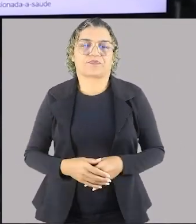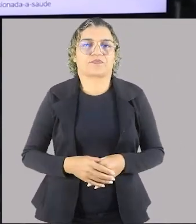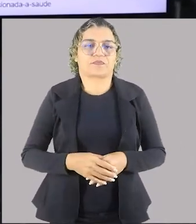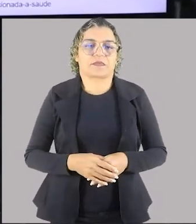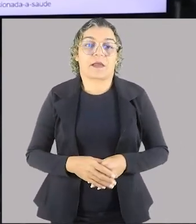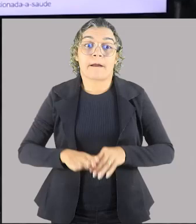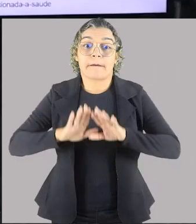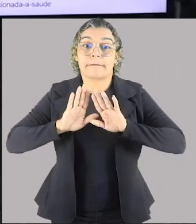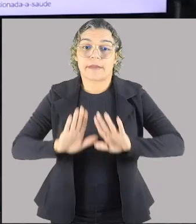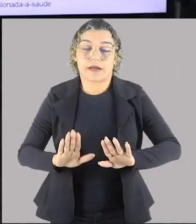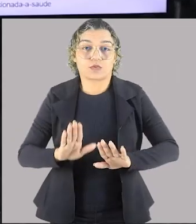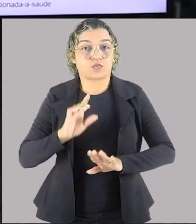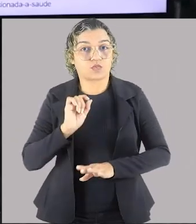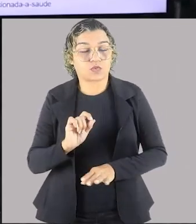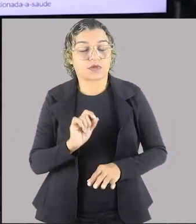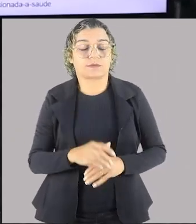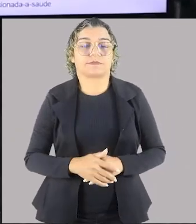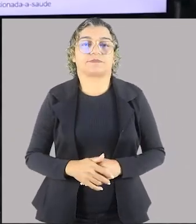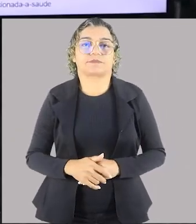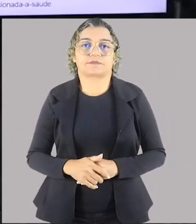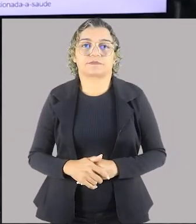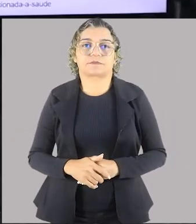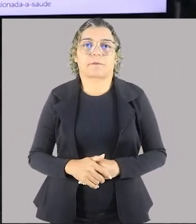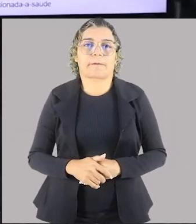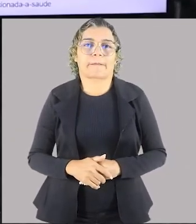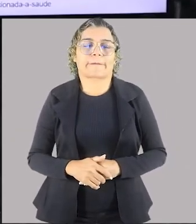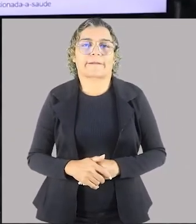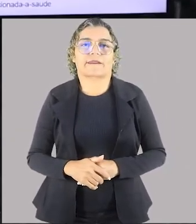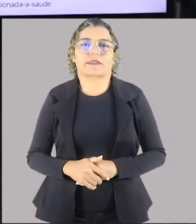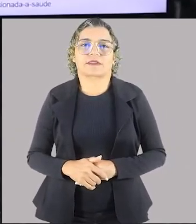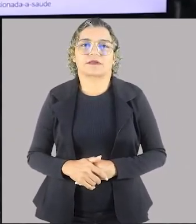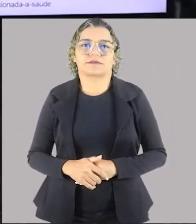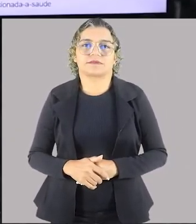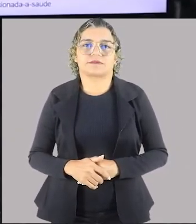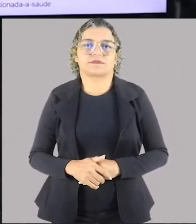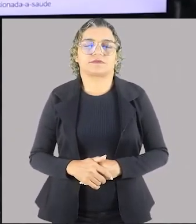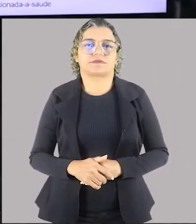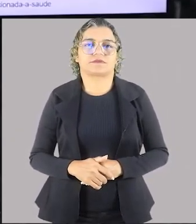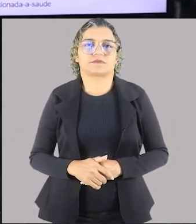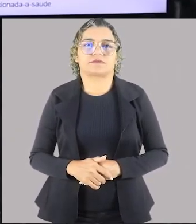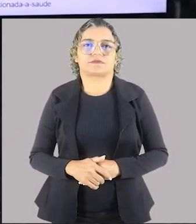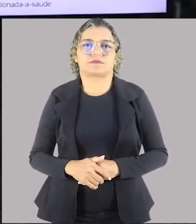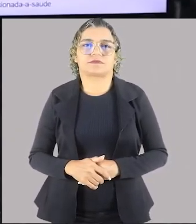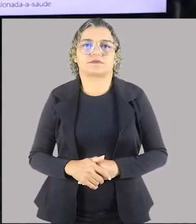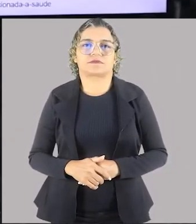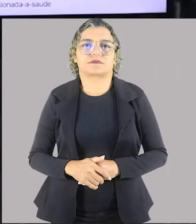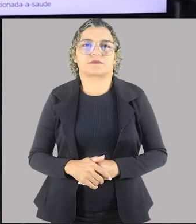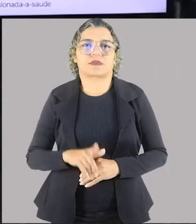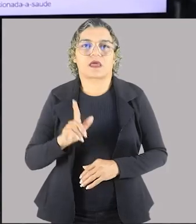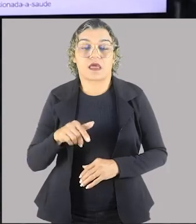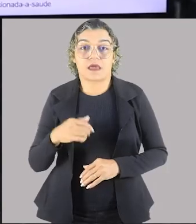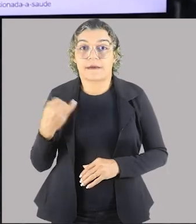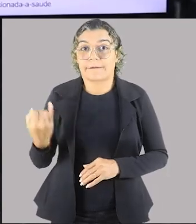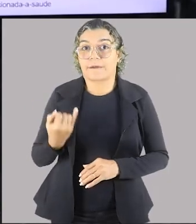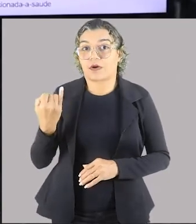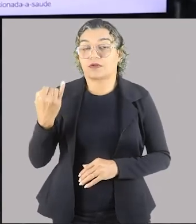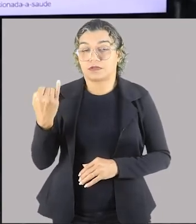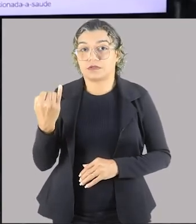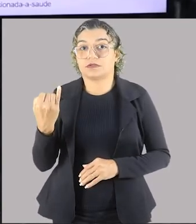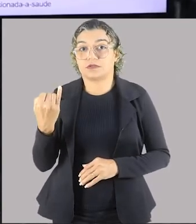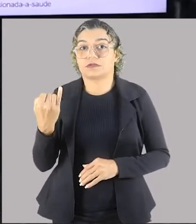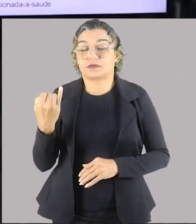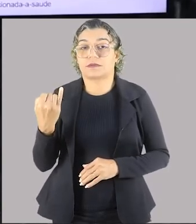mas ele é, vamos dizer assim, com maior importância para o indivíduo